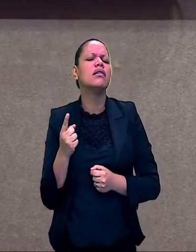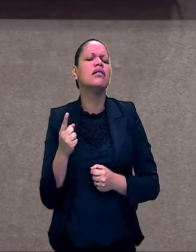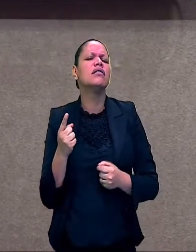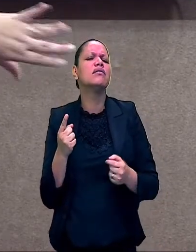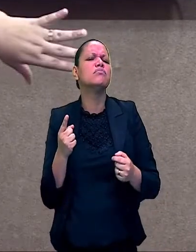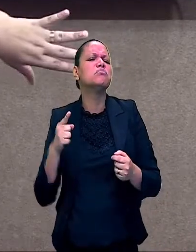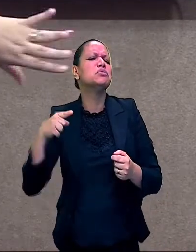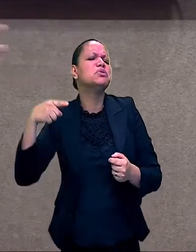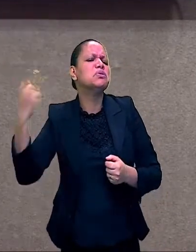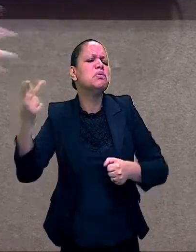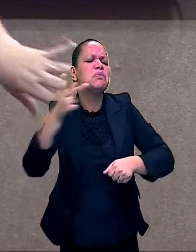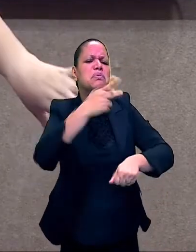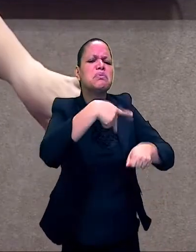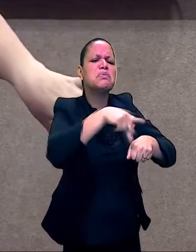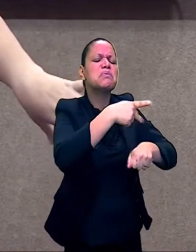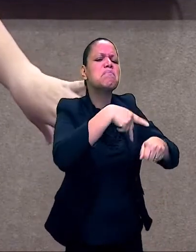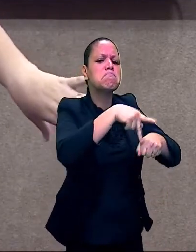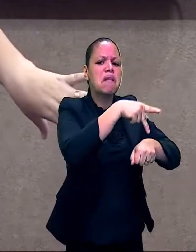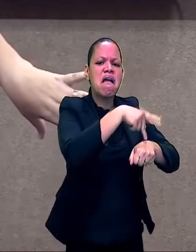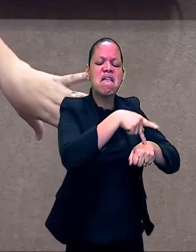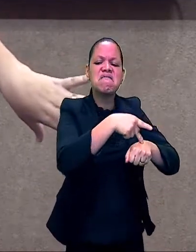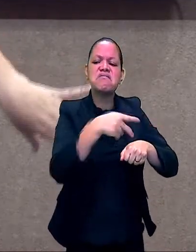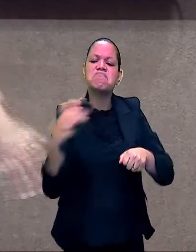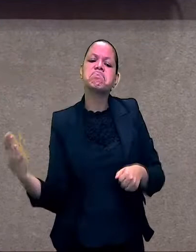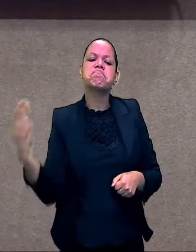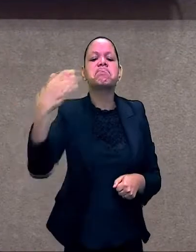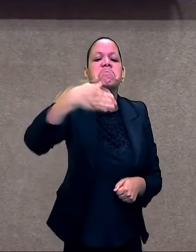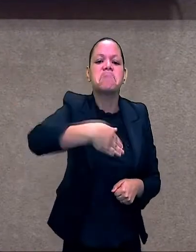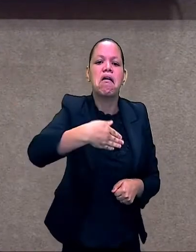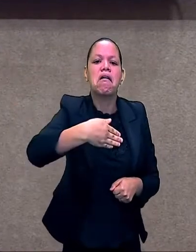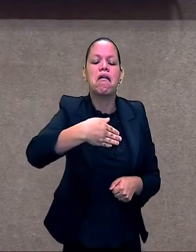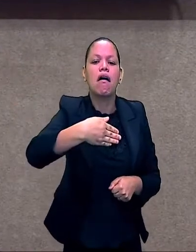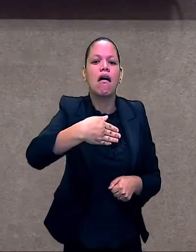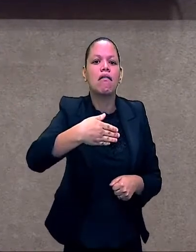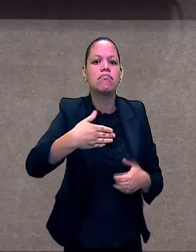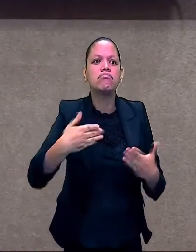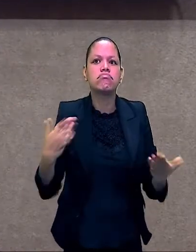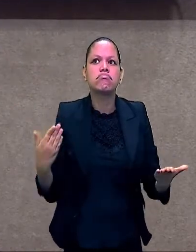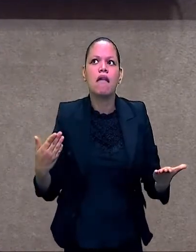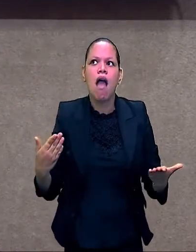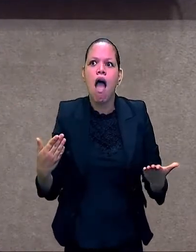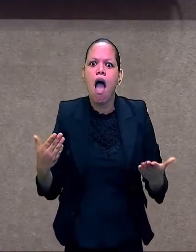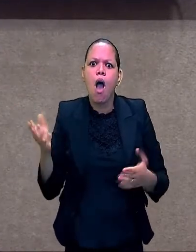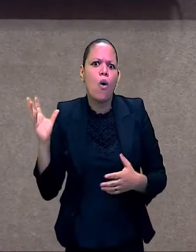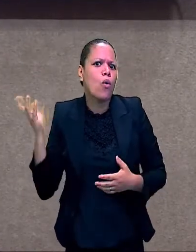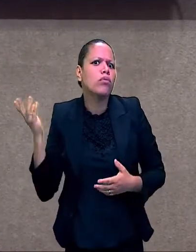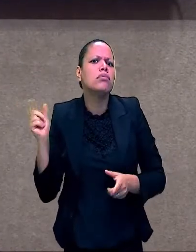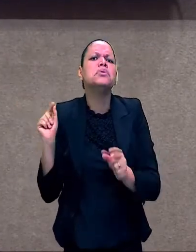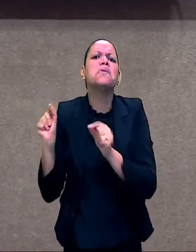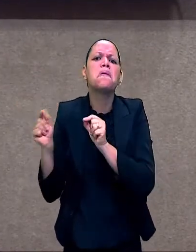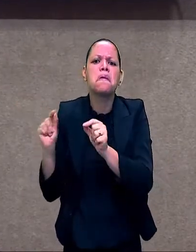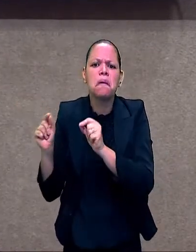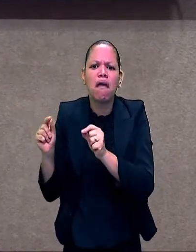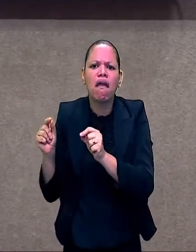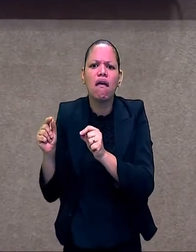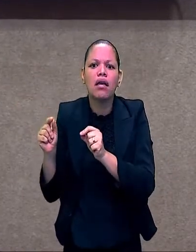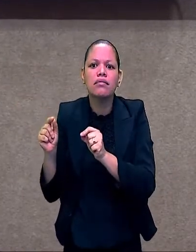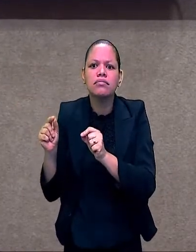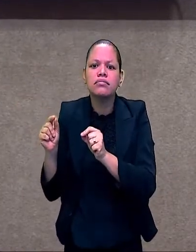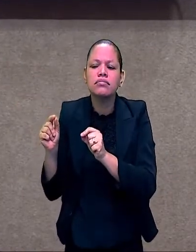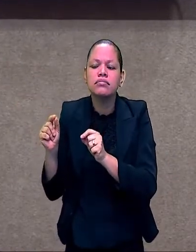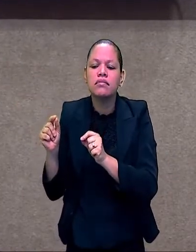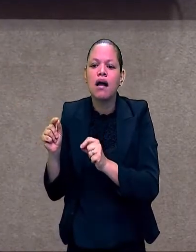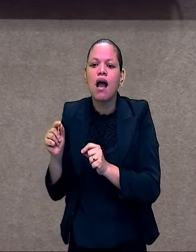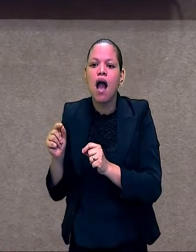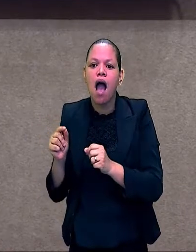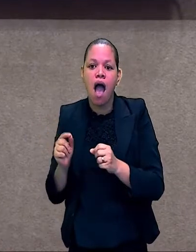o direito dos indígenas. Isso causou então o quê? Um conflito, uma guerra